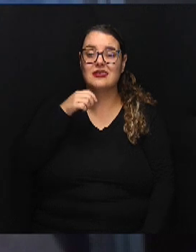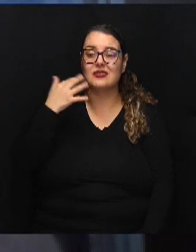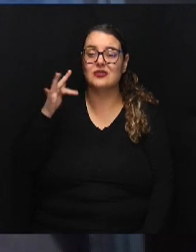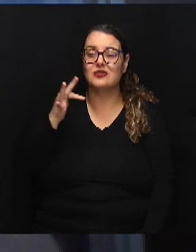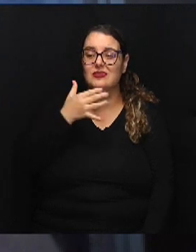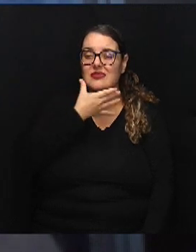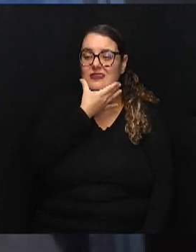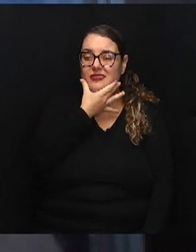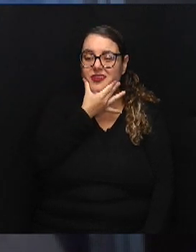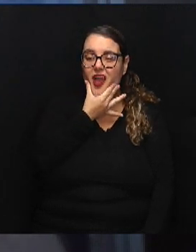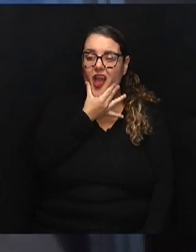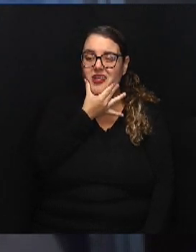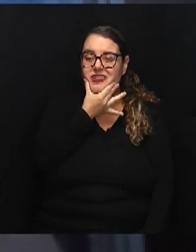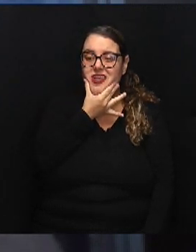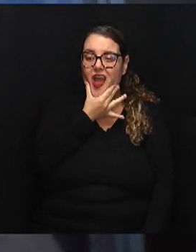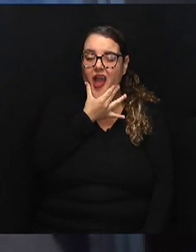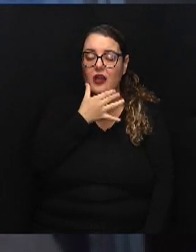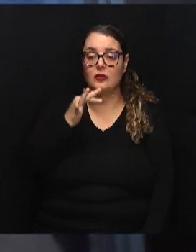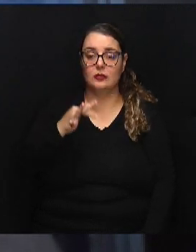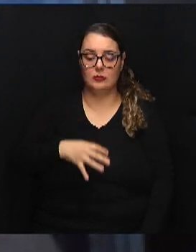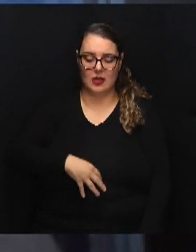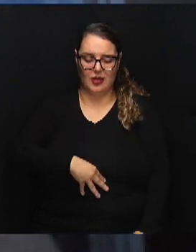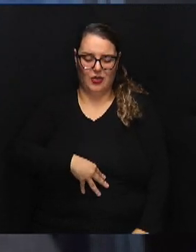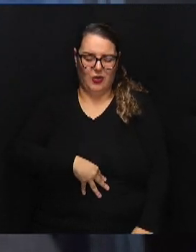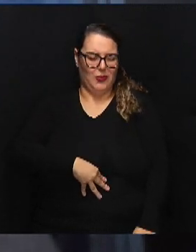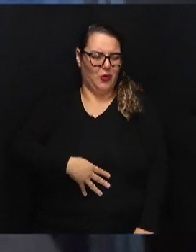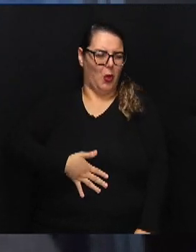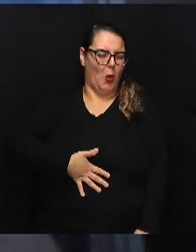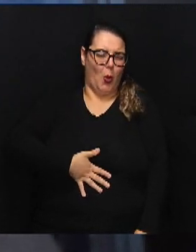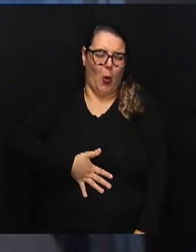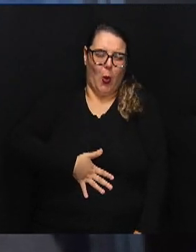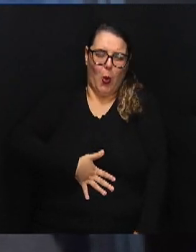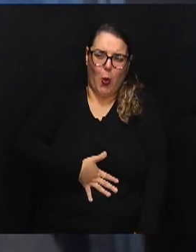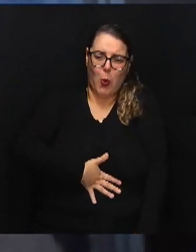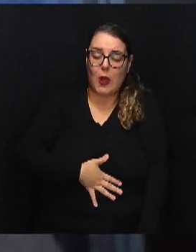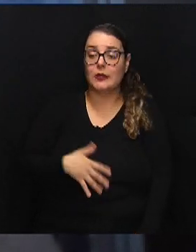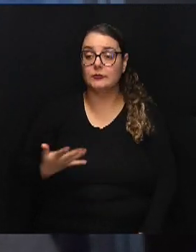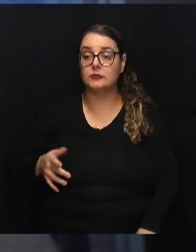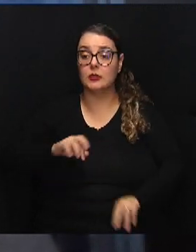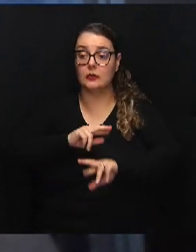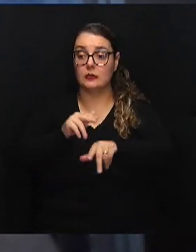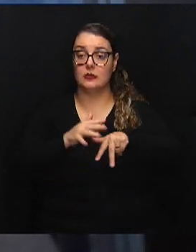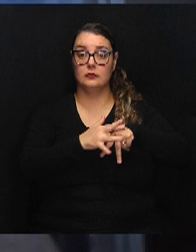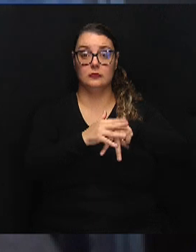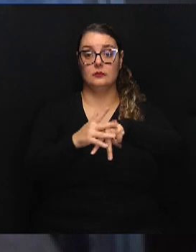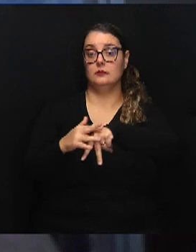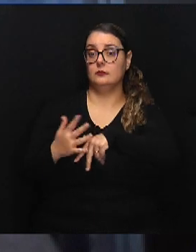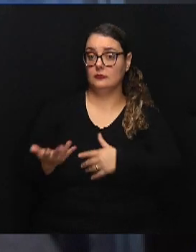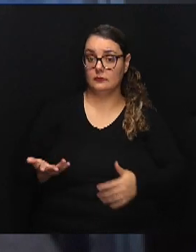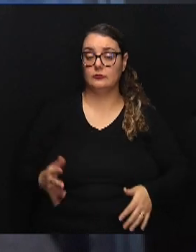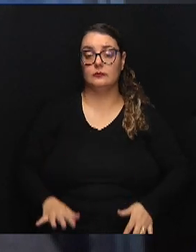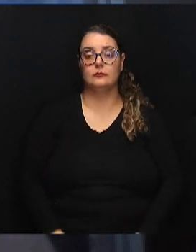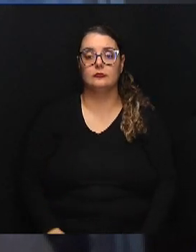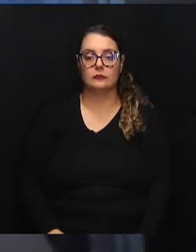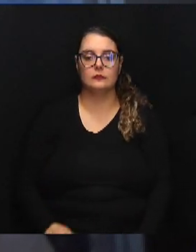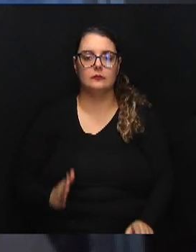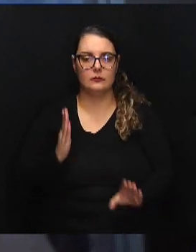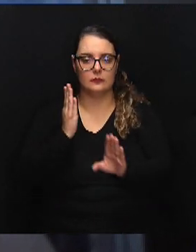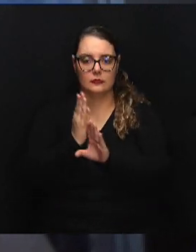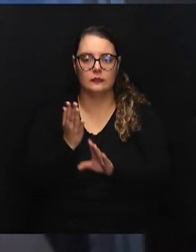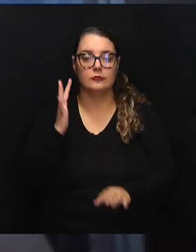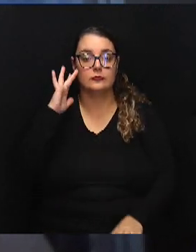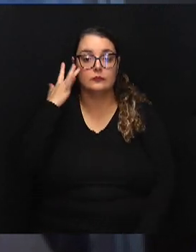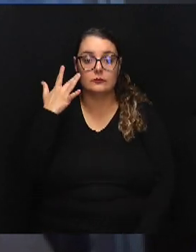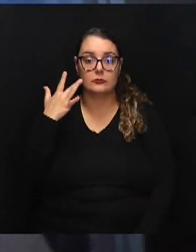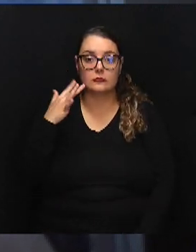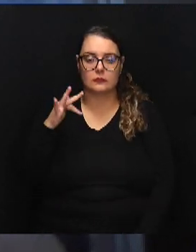Ou uma dor no estômago, na boca do estômago. Então, muitos pacientes identificam, acham que a